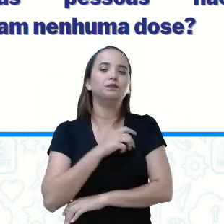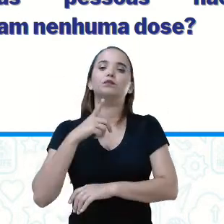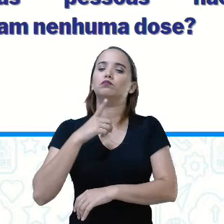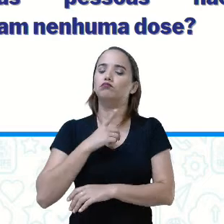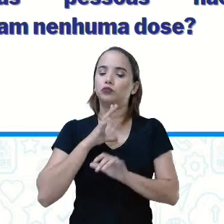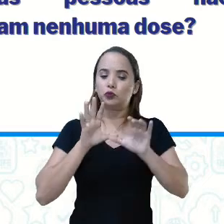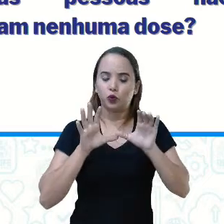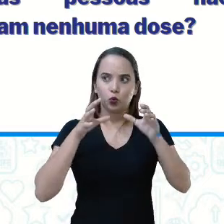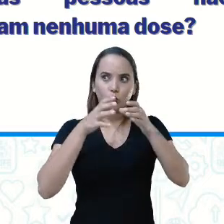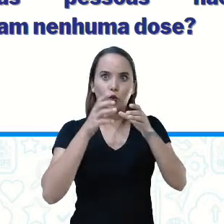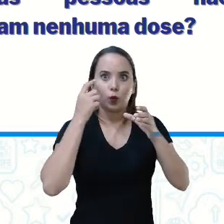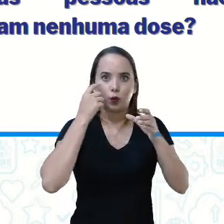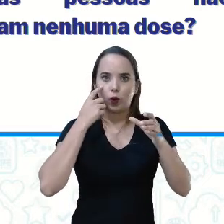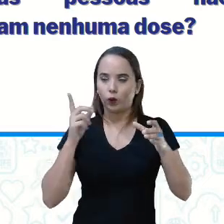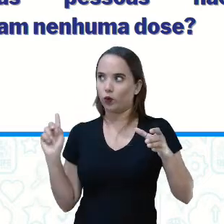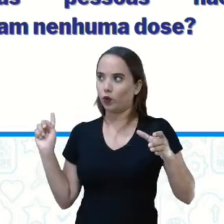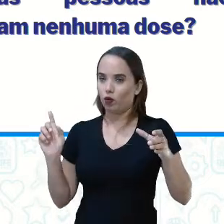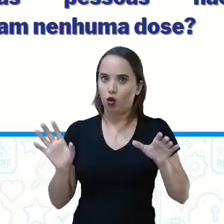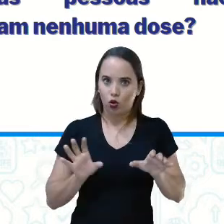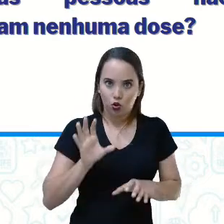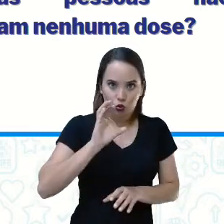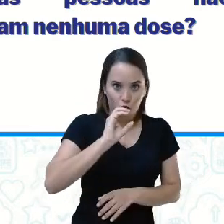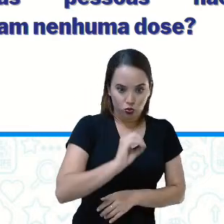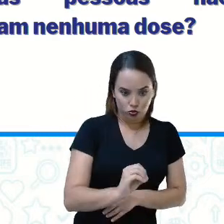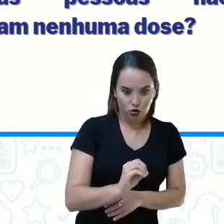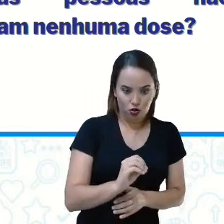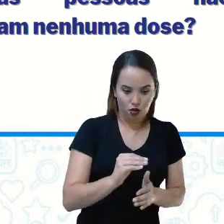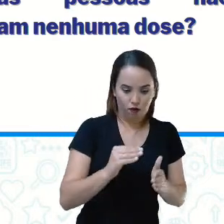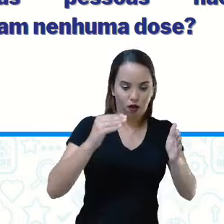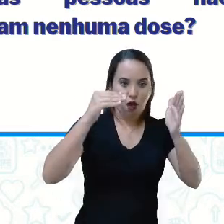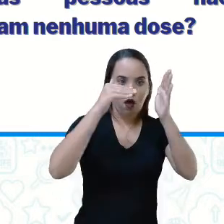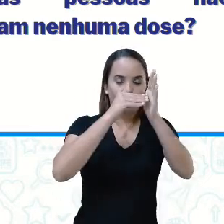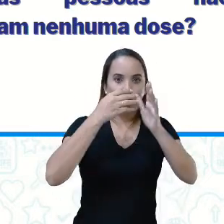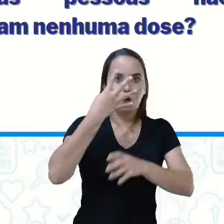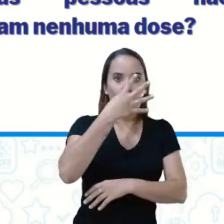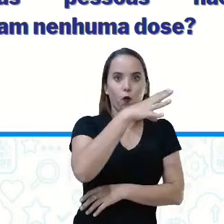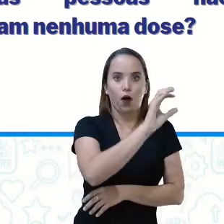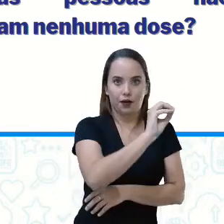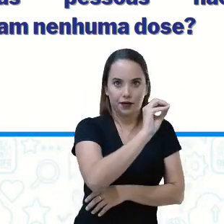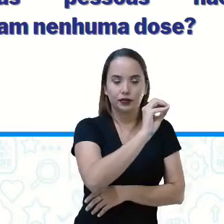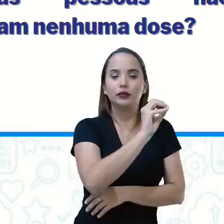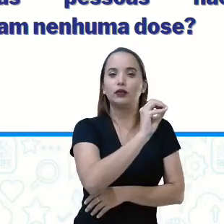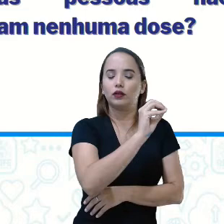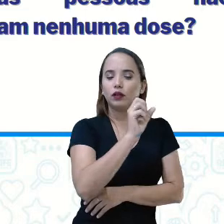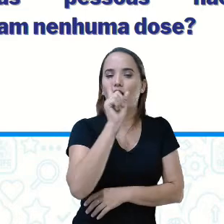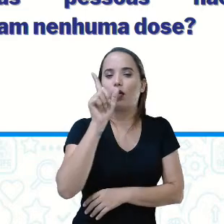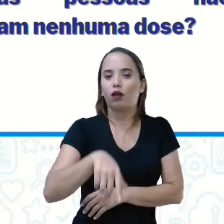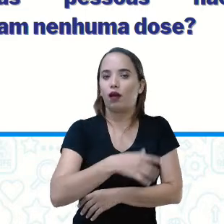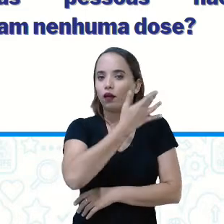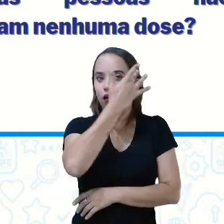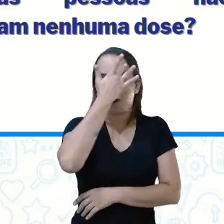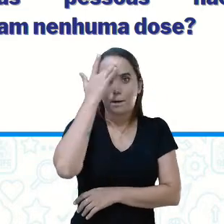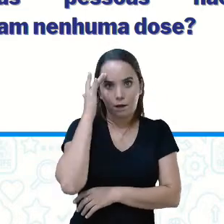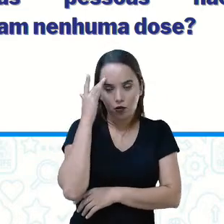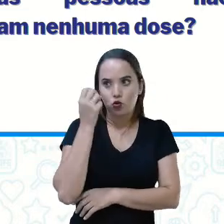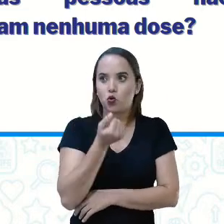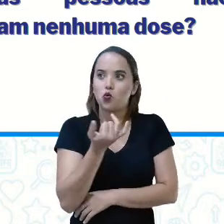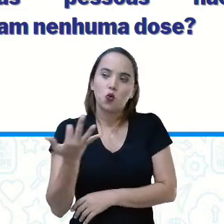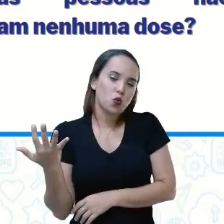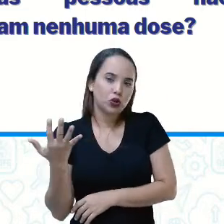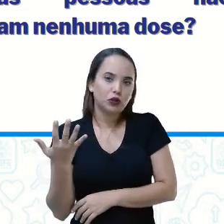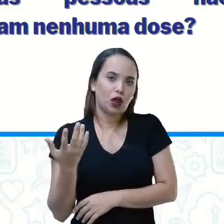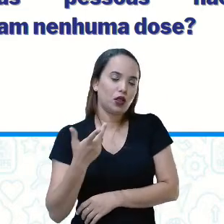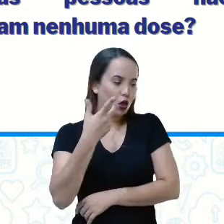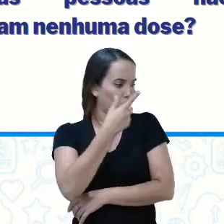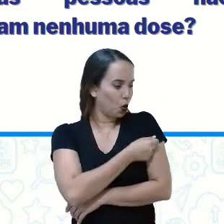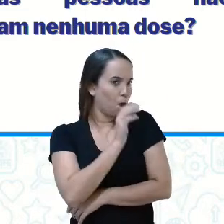que sobe, não, do 0 até o 40. Então, essa seria a quantidade de pessoas que tomaram a vacina ou não. E eu